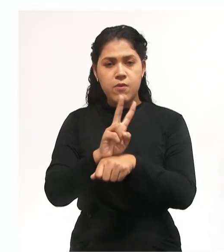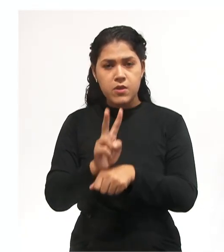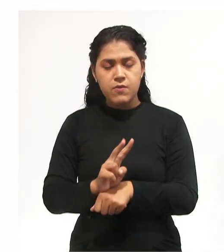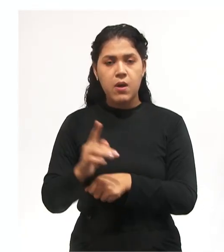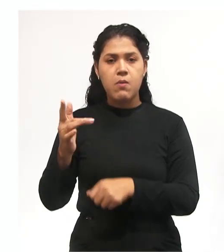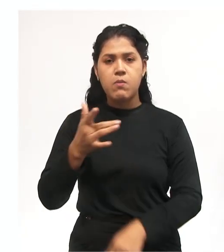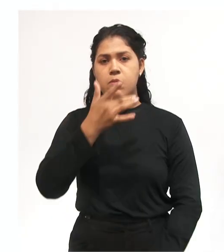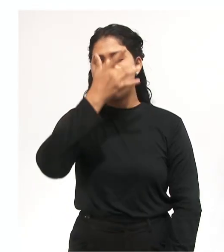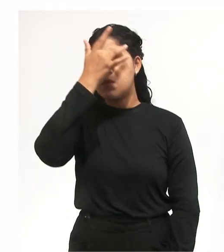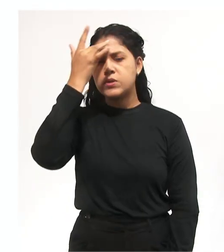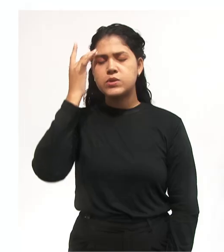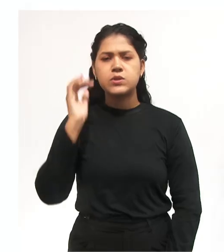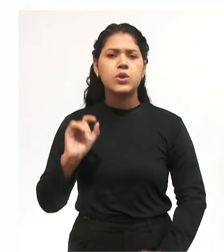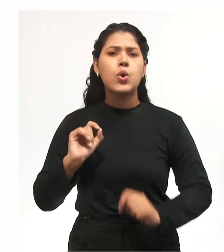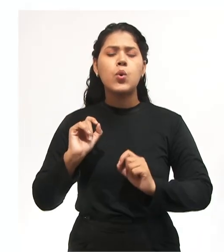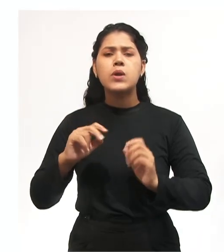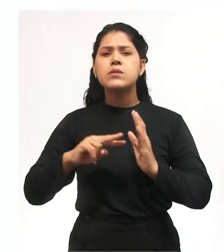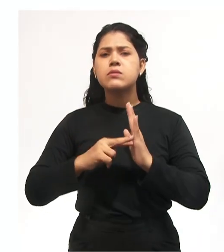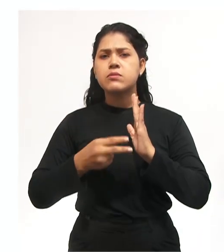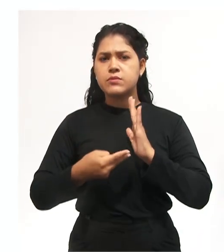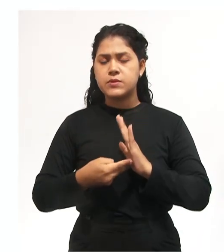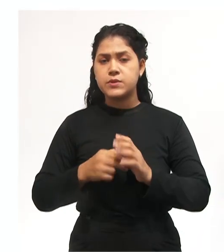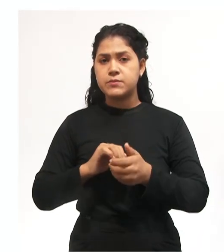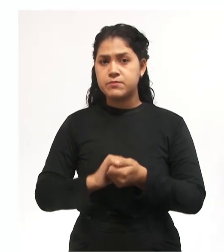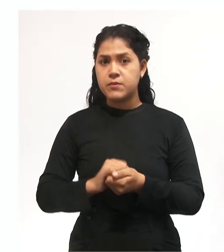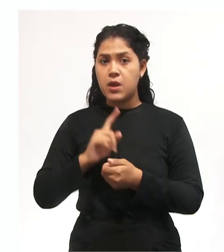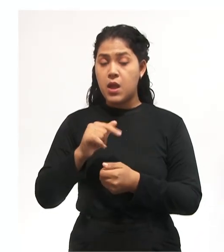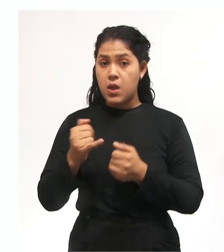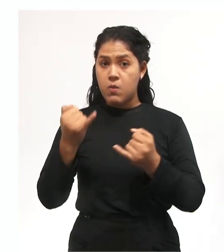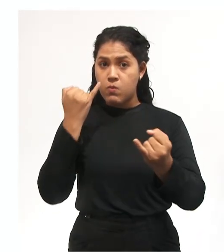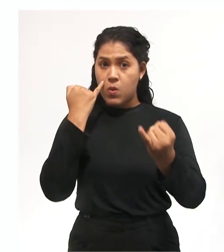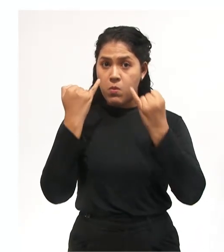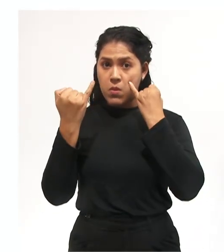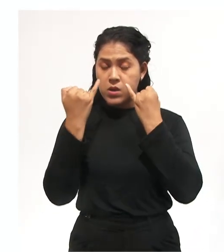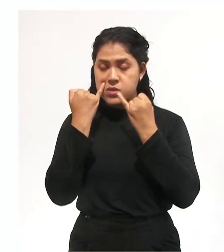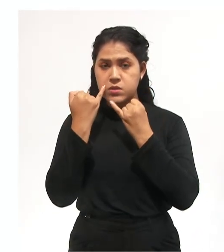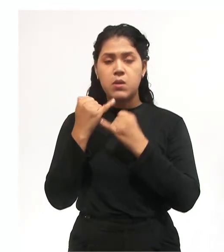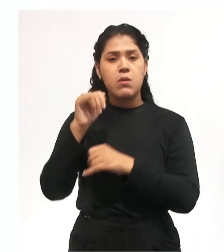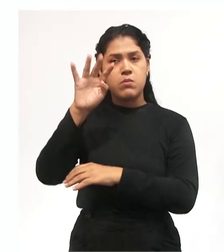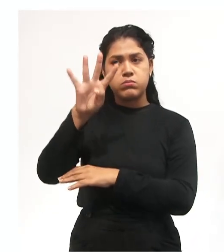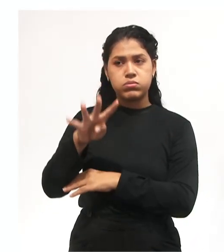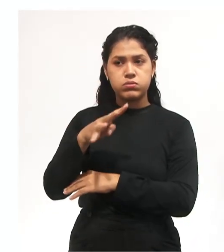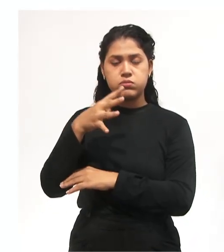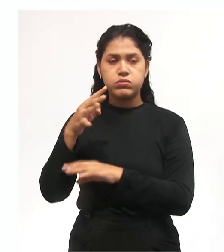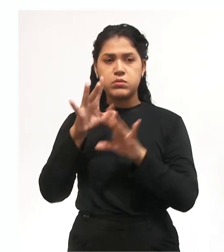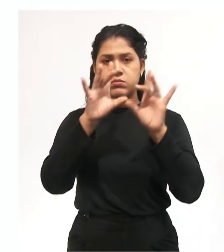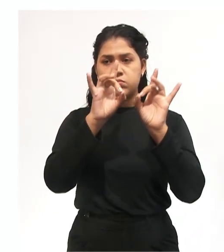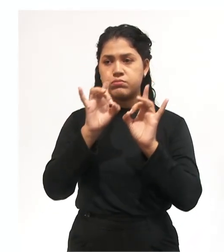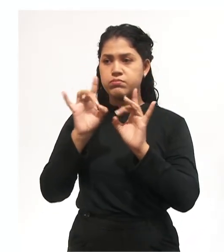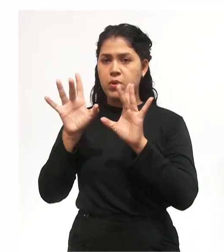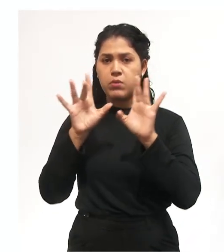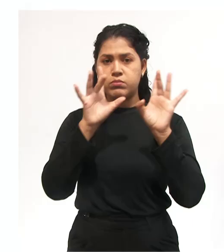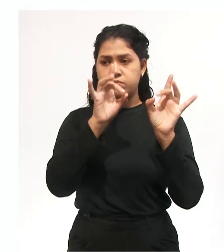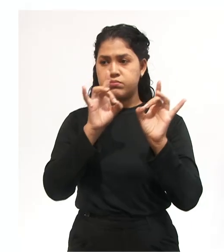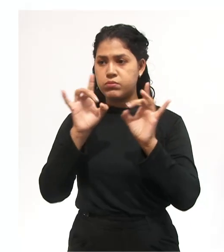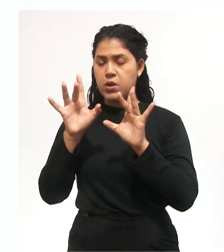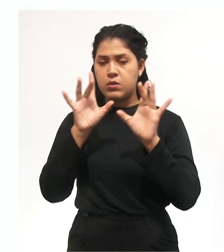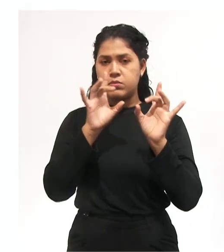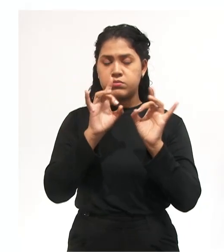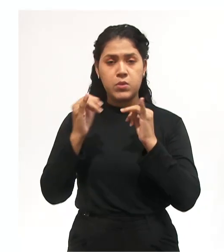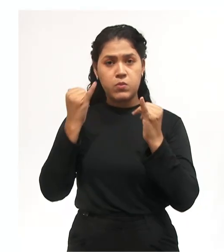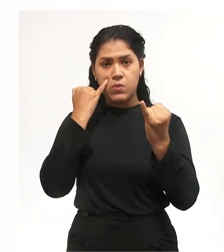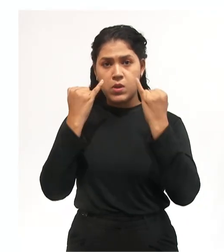ele refere-se à sistematização das informações das pessoas. Então, essas pessoas, elas se